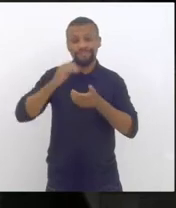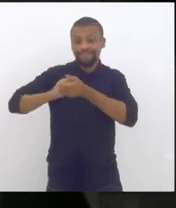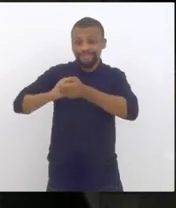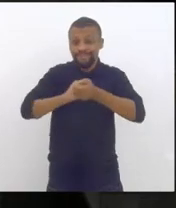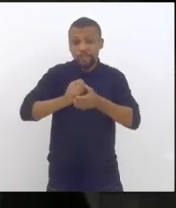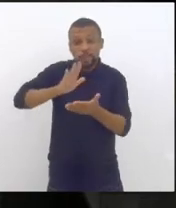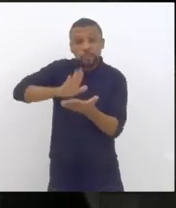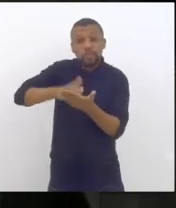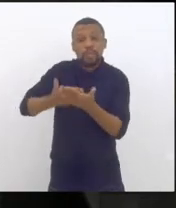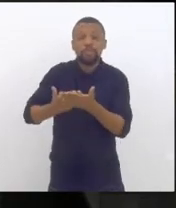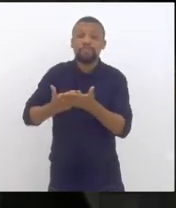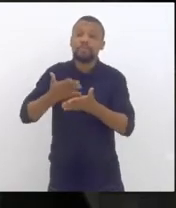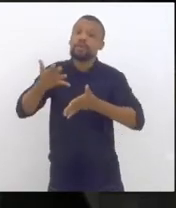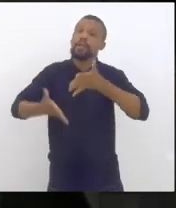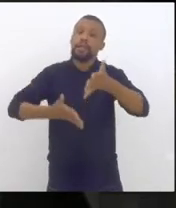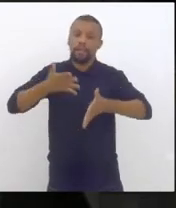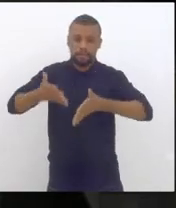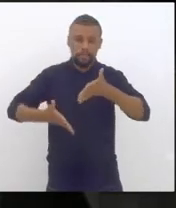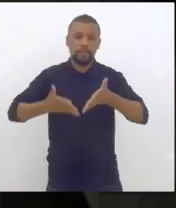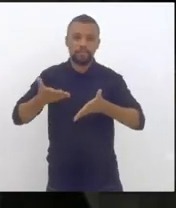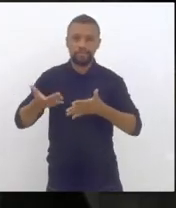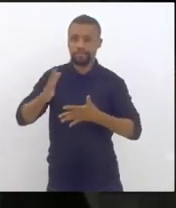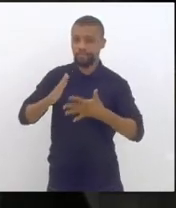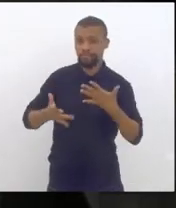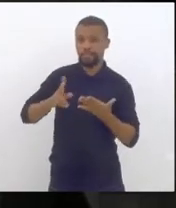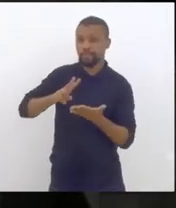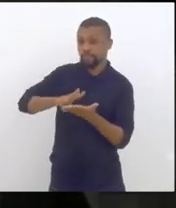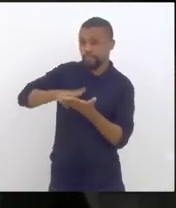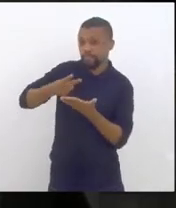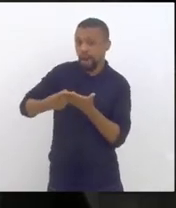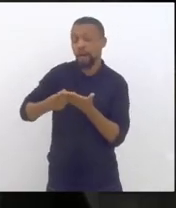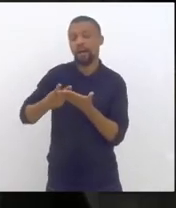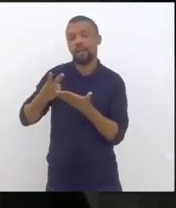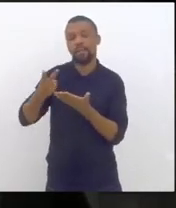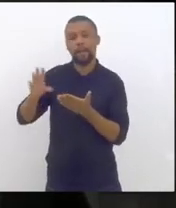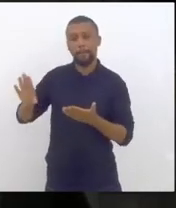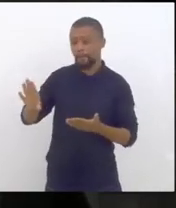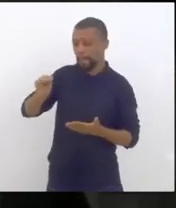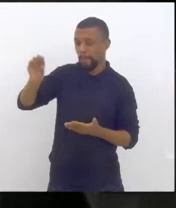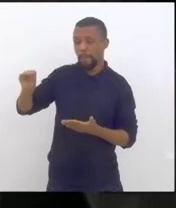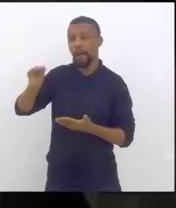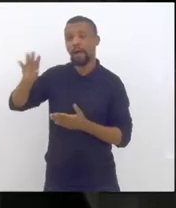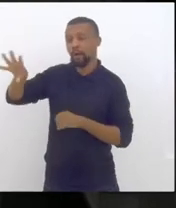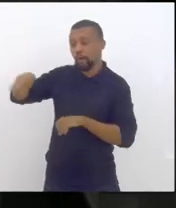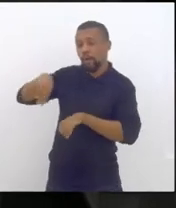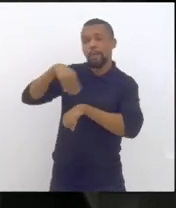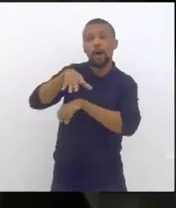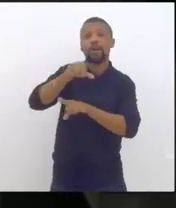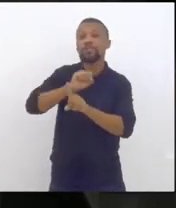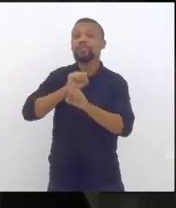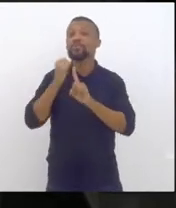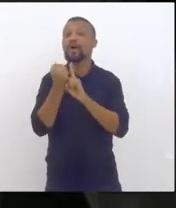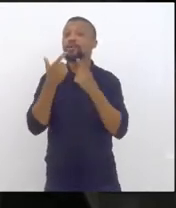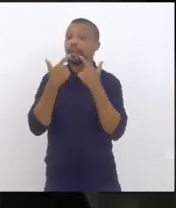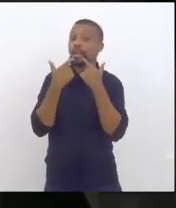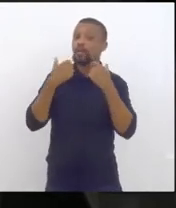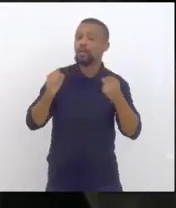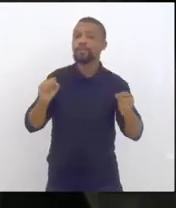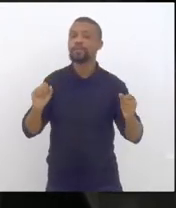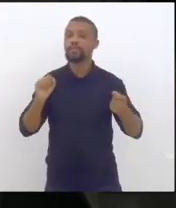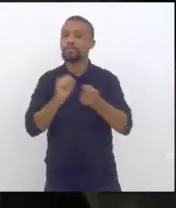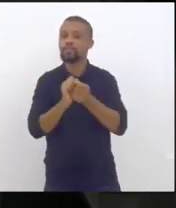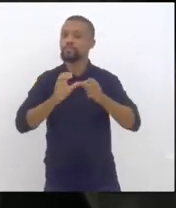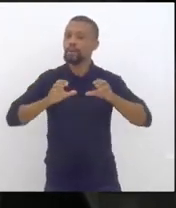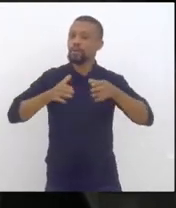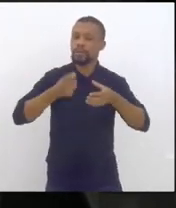de língua brasileira de sinais faz a nossa mediação sócio linguística com a comunidade